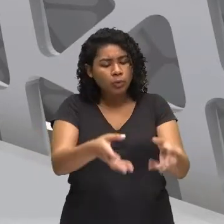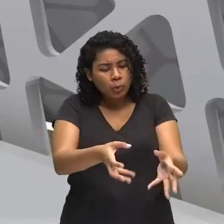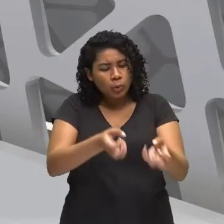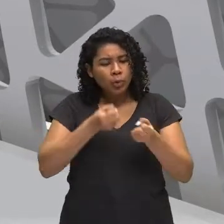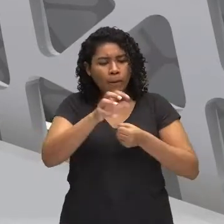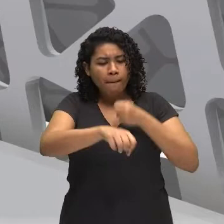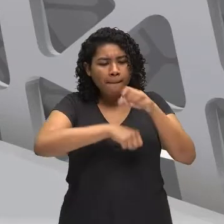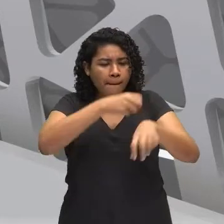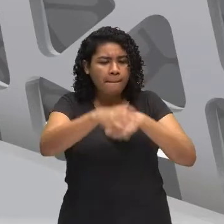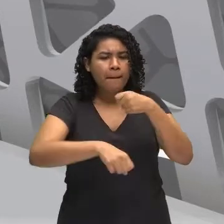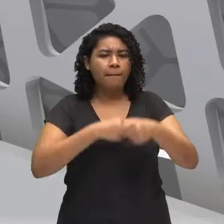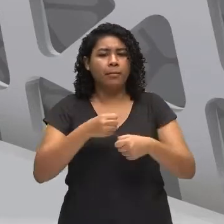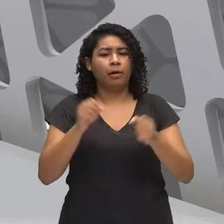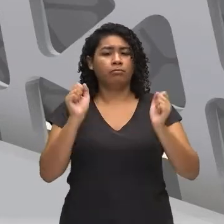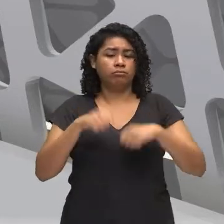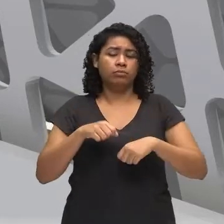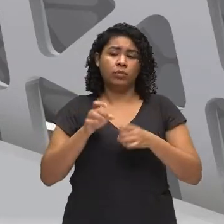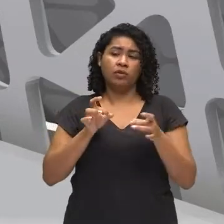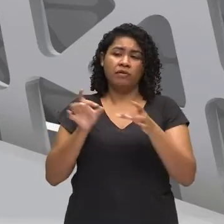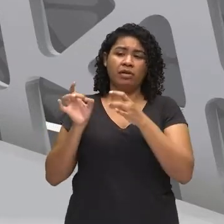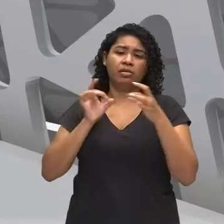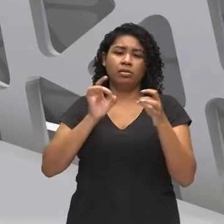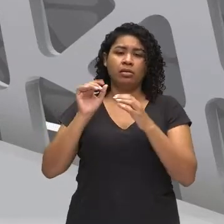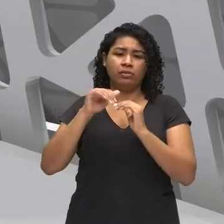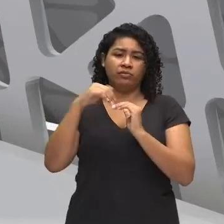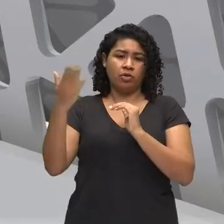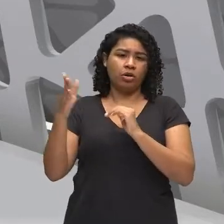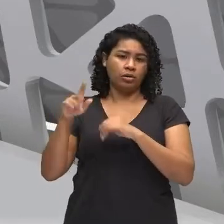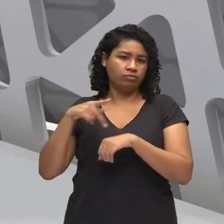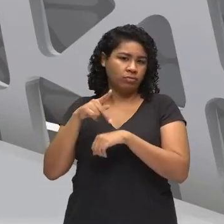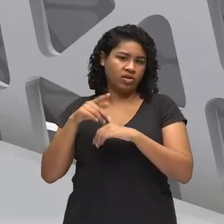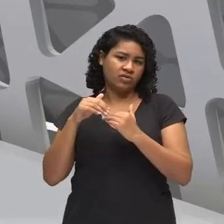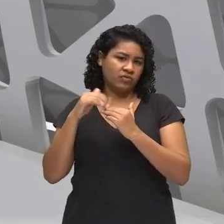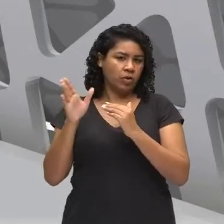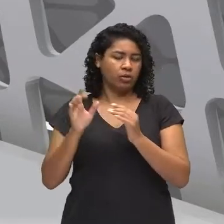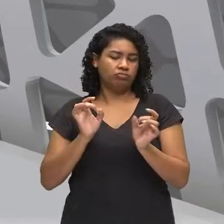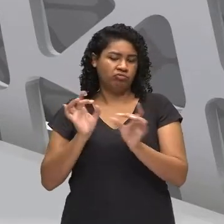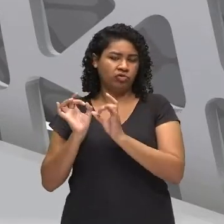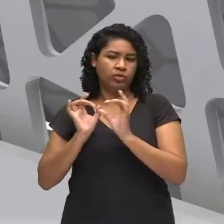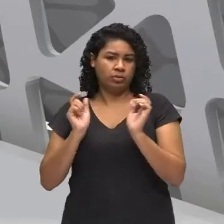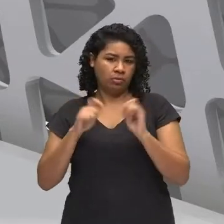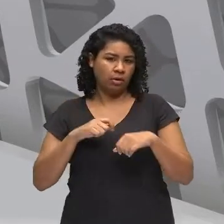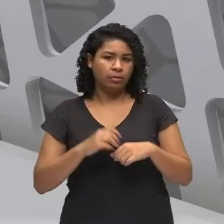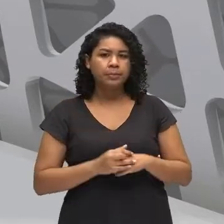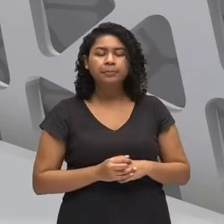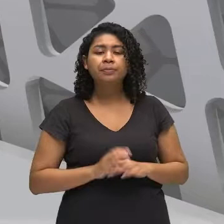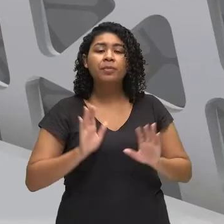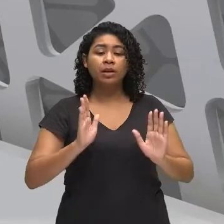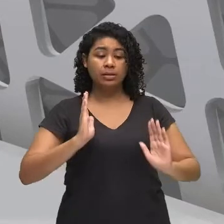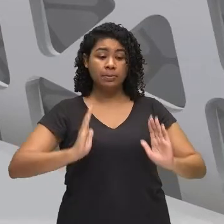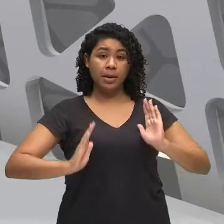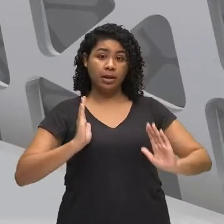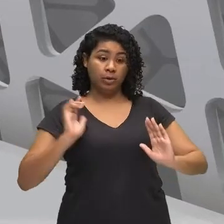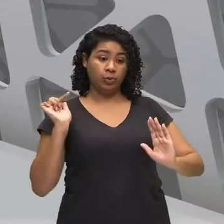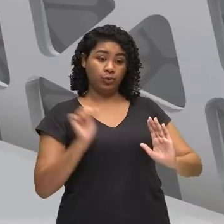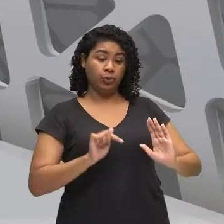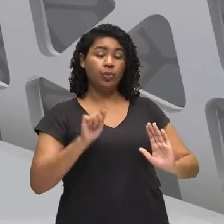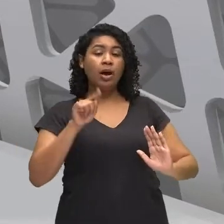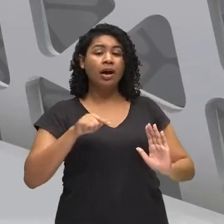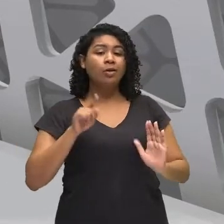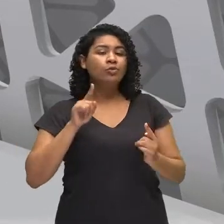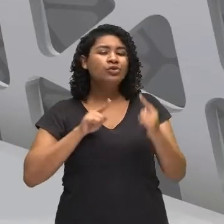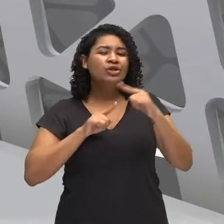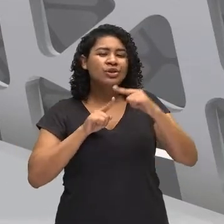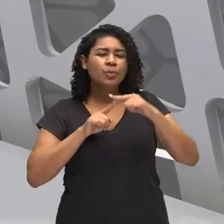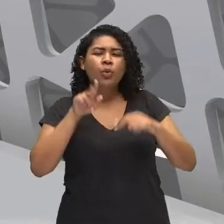ao mercado internacional, né? Mas naquele momento, nós estamos falando especificamente desse tipo de metal que era